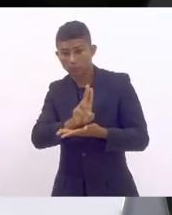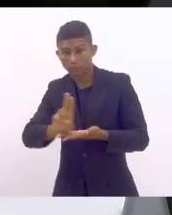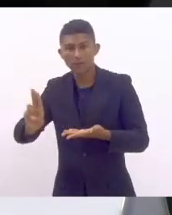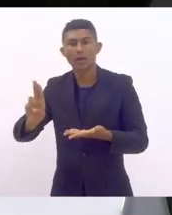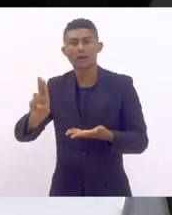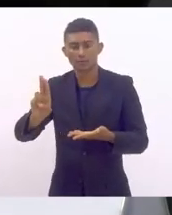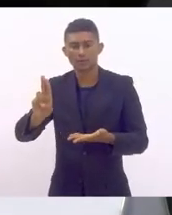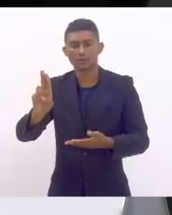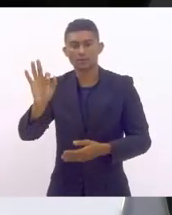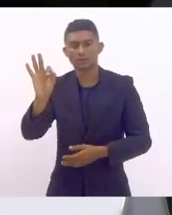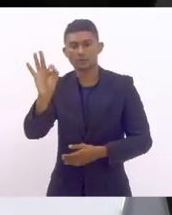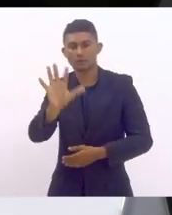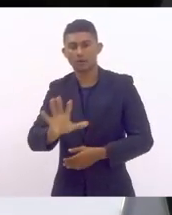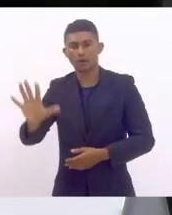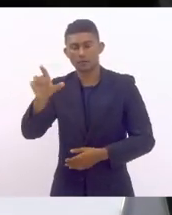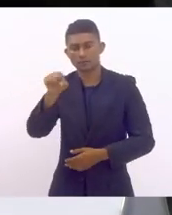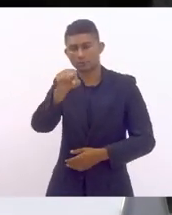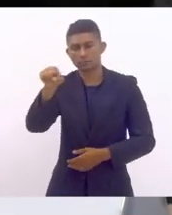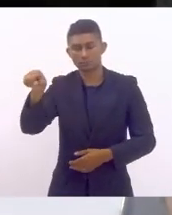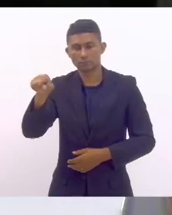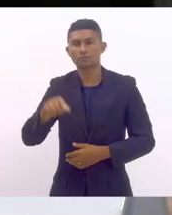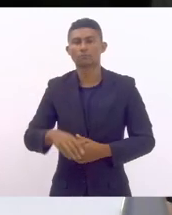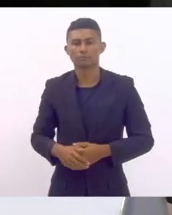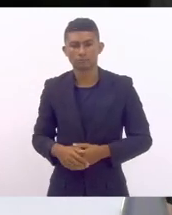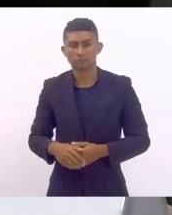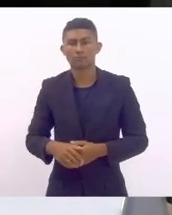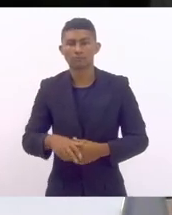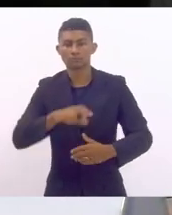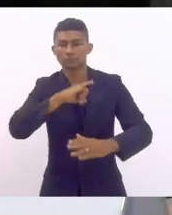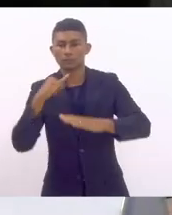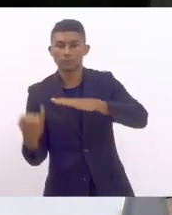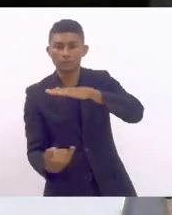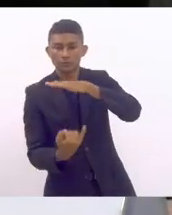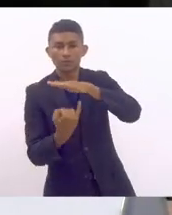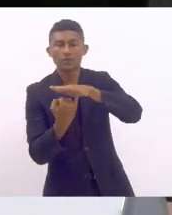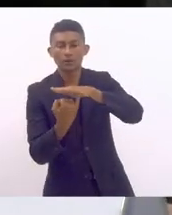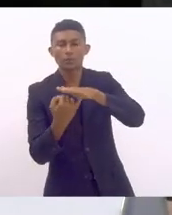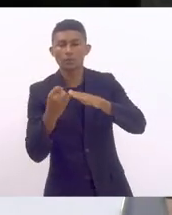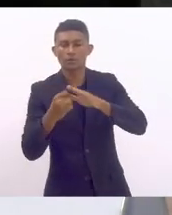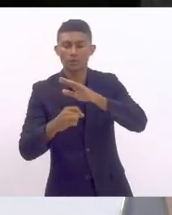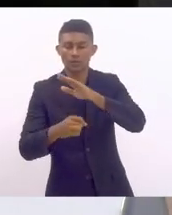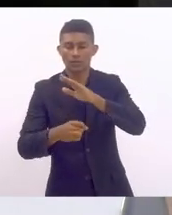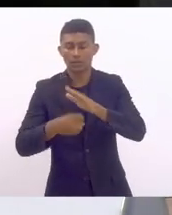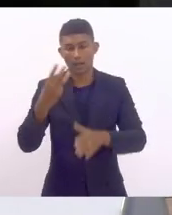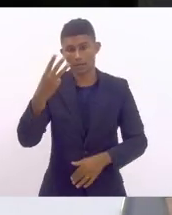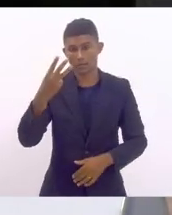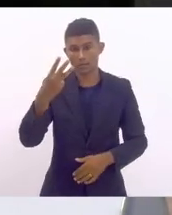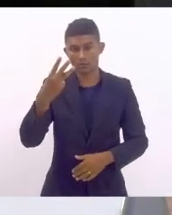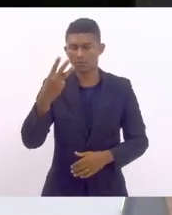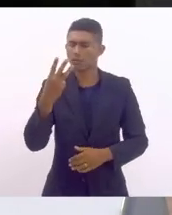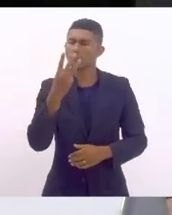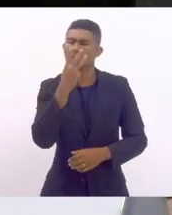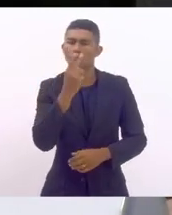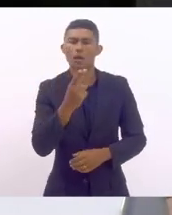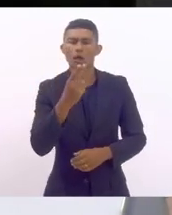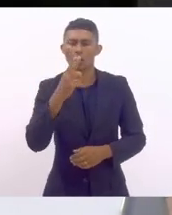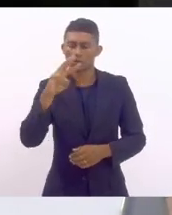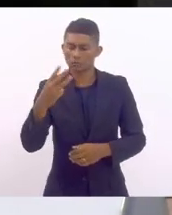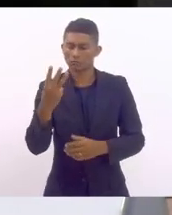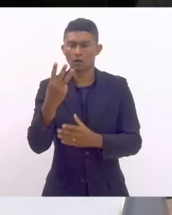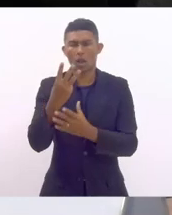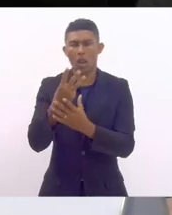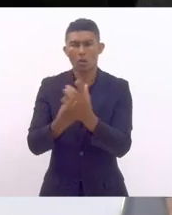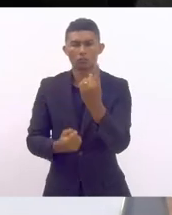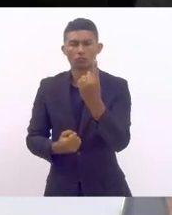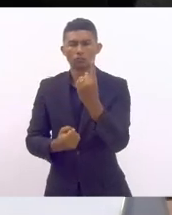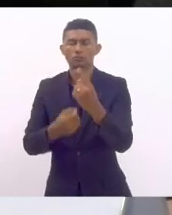federais elas funcionam como foi três três instituições em uma né porque é um é um a formadora